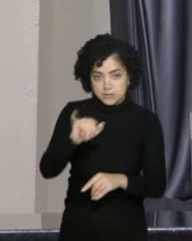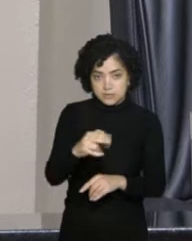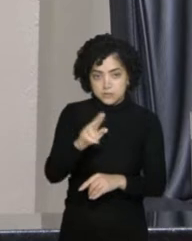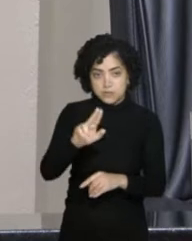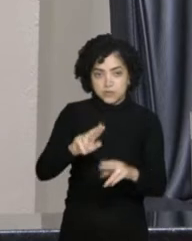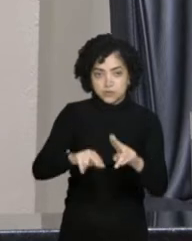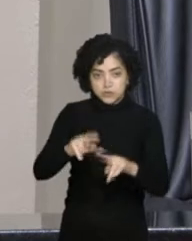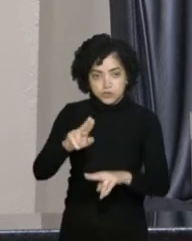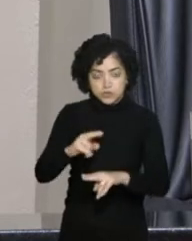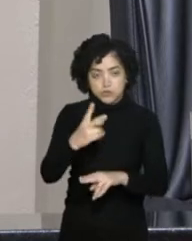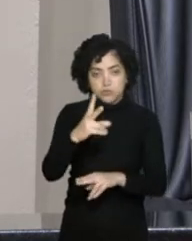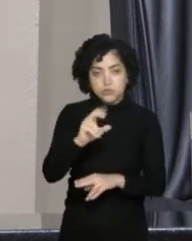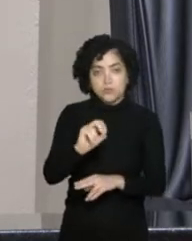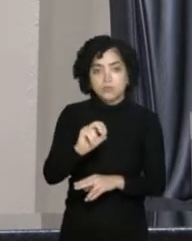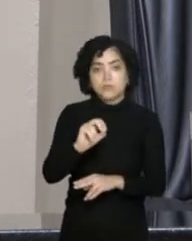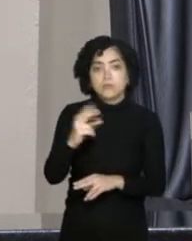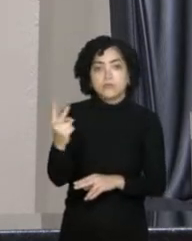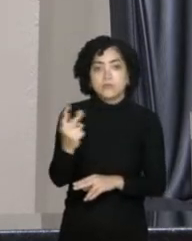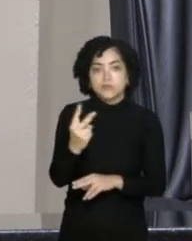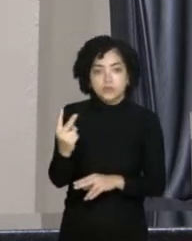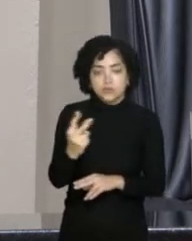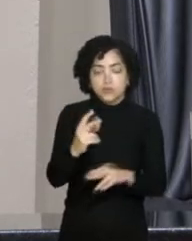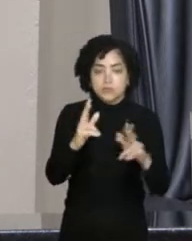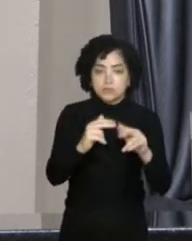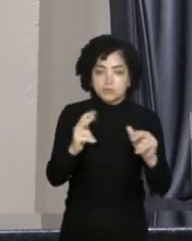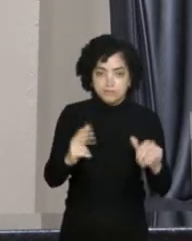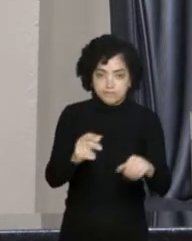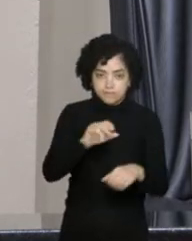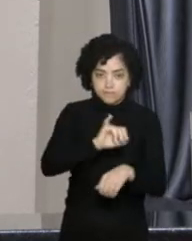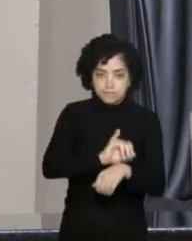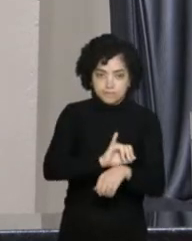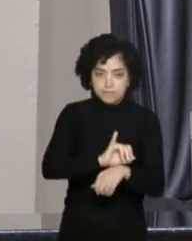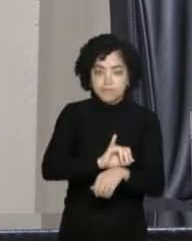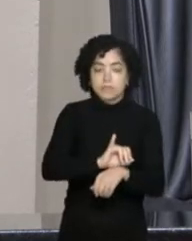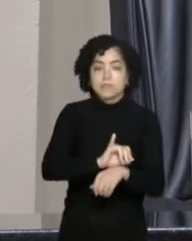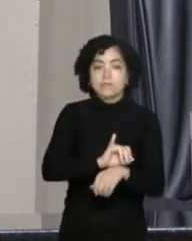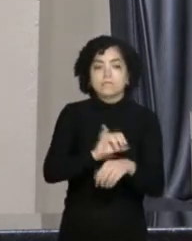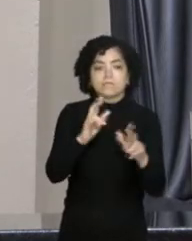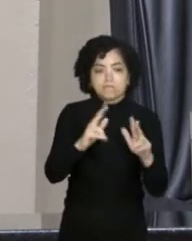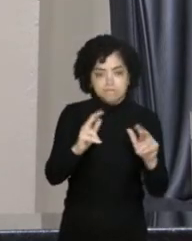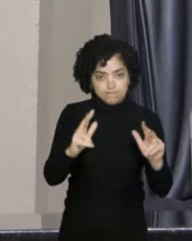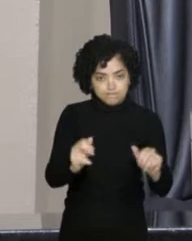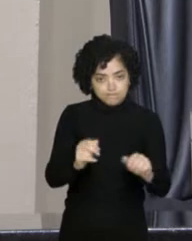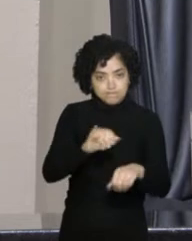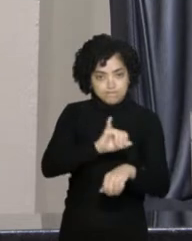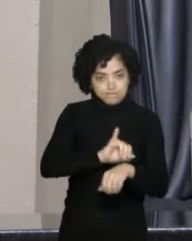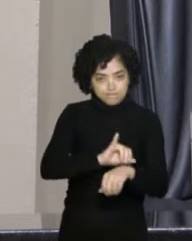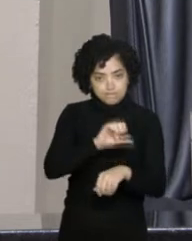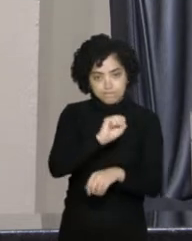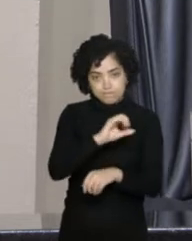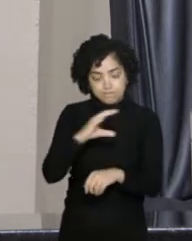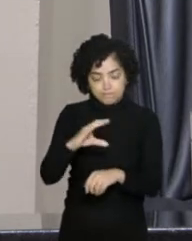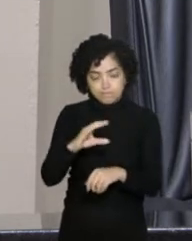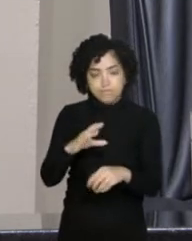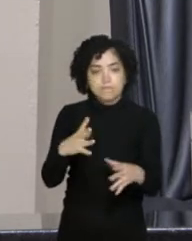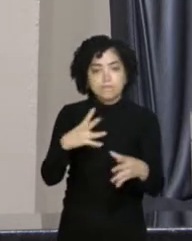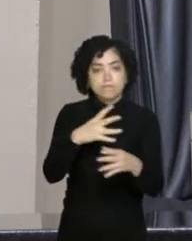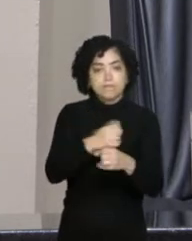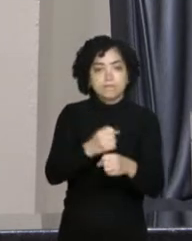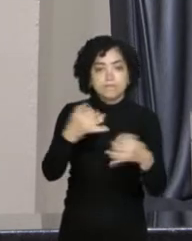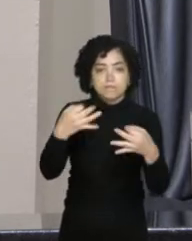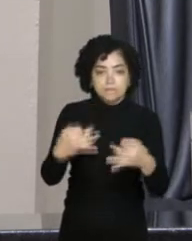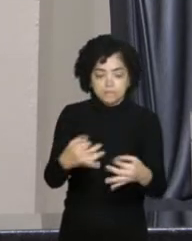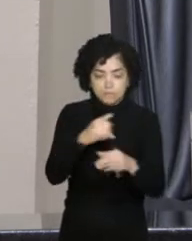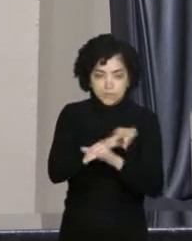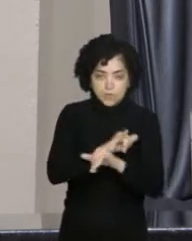cidade de Florianópolis, capital do Estado de Santa Catarina, reuniu-se a Assembleia Legislativa em sessão ordinária. Havendo quórum regimental, o senhor presidente declarou abertos os